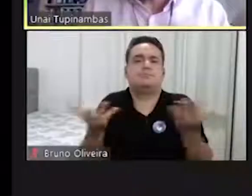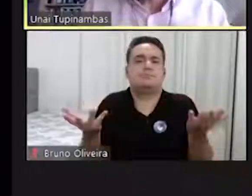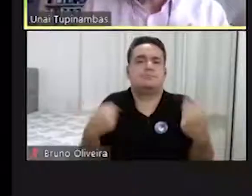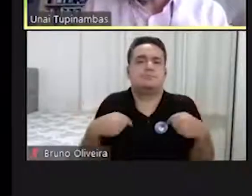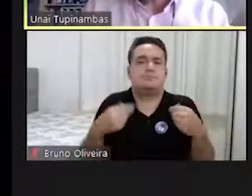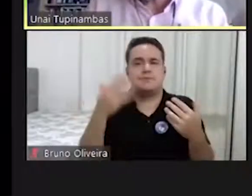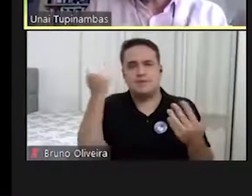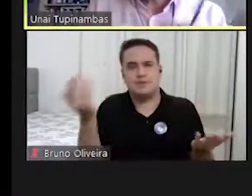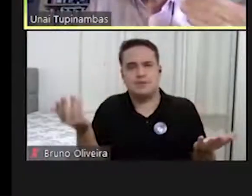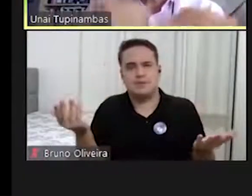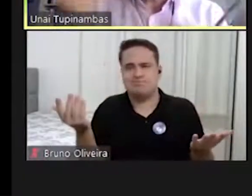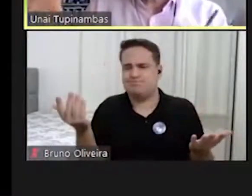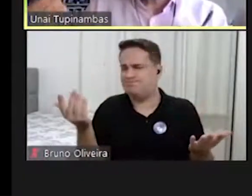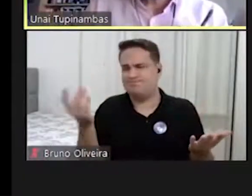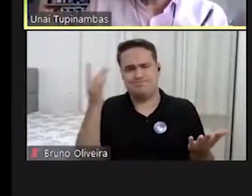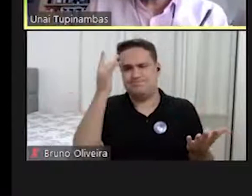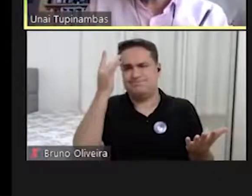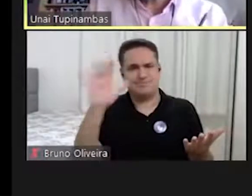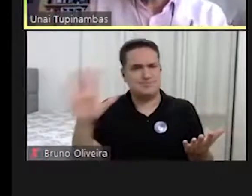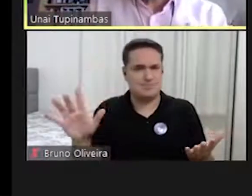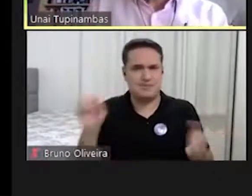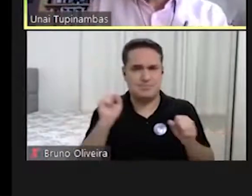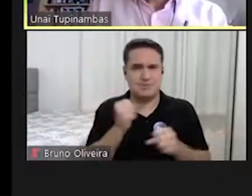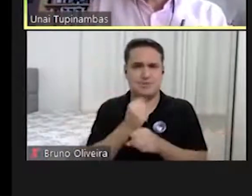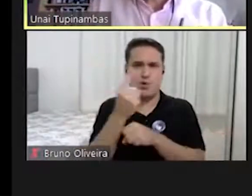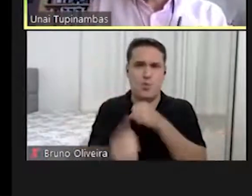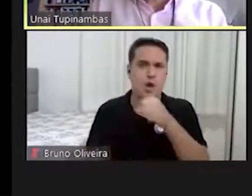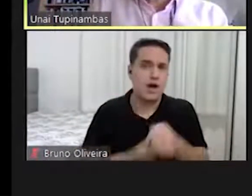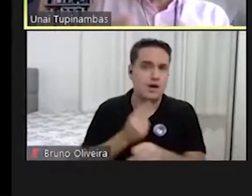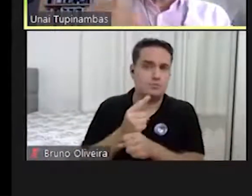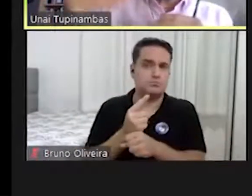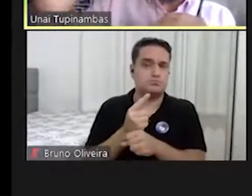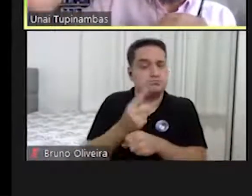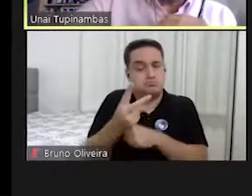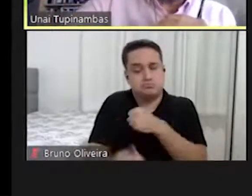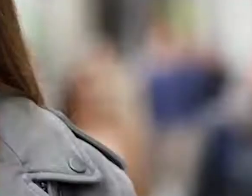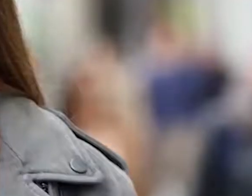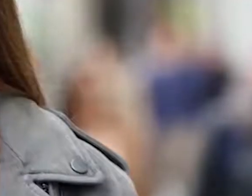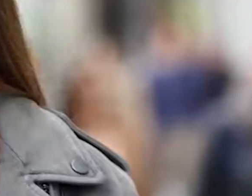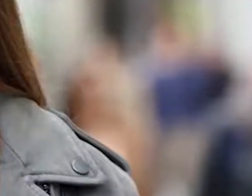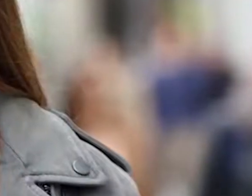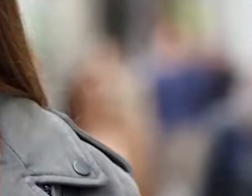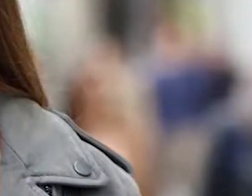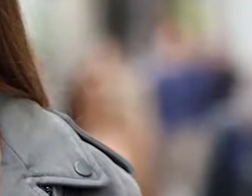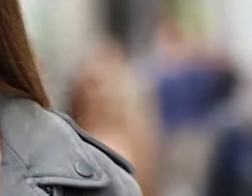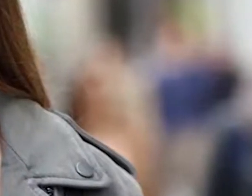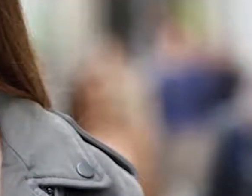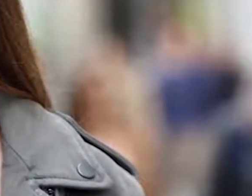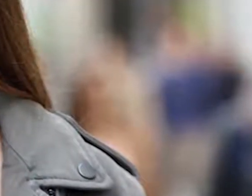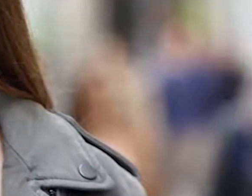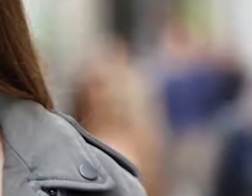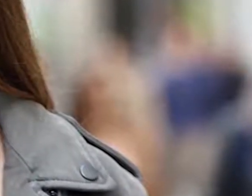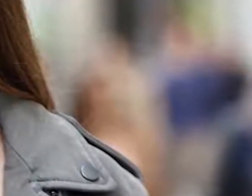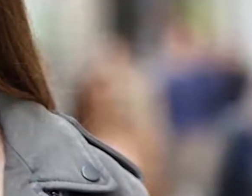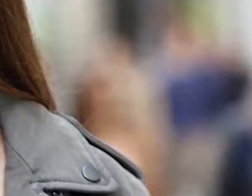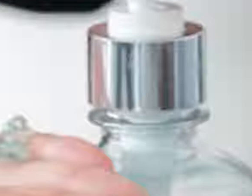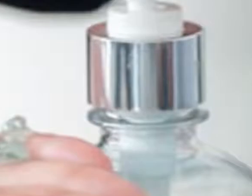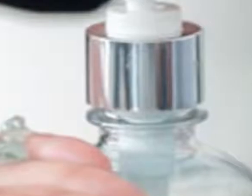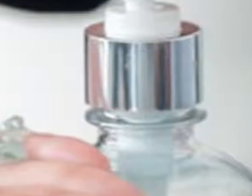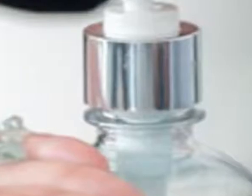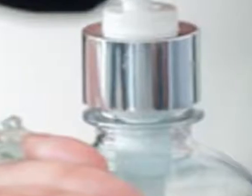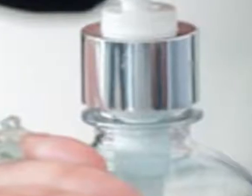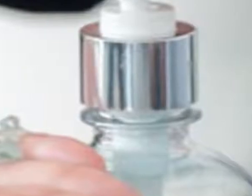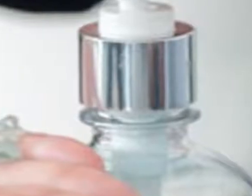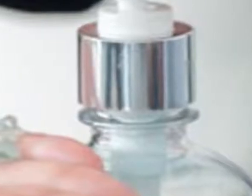gente não sabe, talvez um ano, dois anos, né? Pelo menos assim, manter um distanciamento, usar máscara, lavar as mãos,